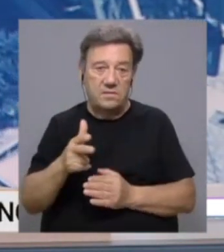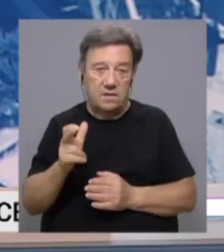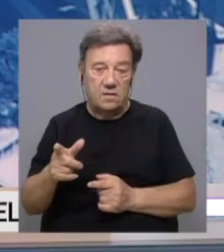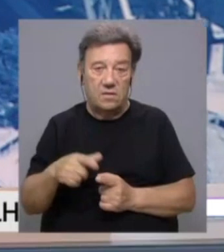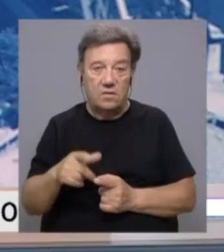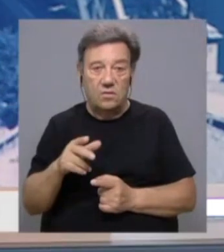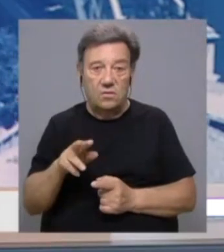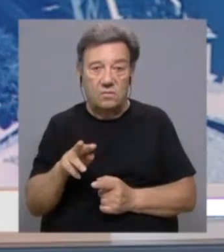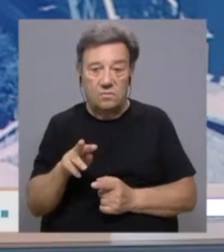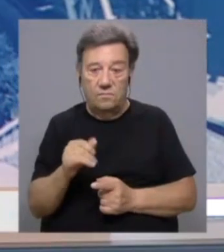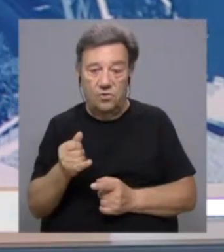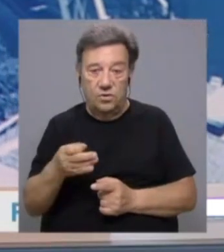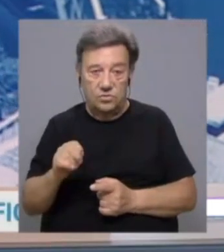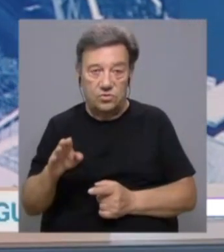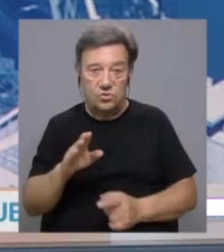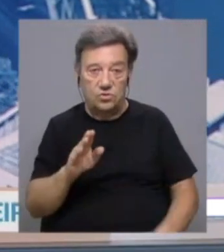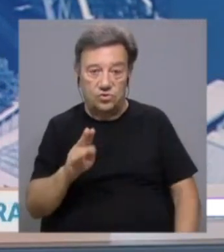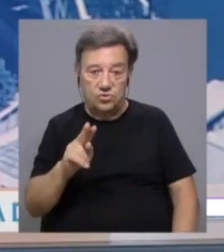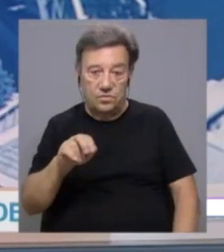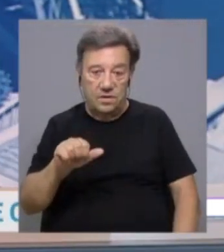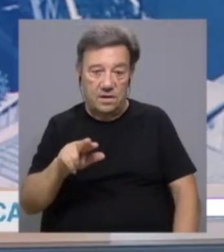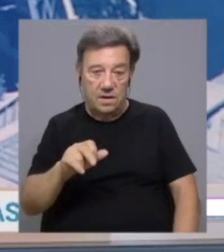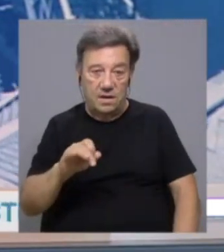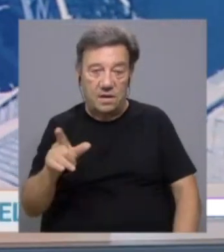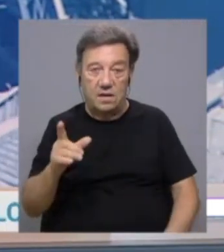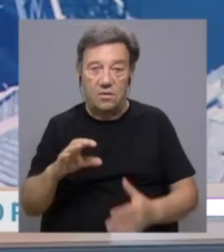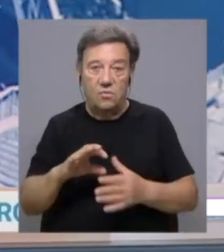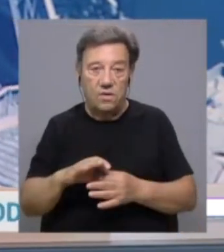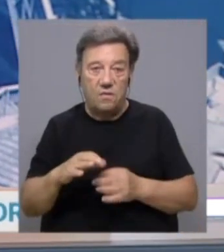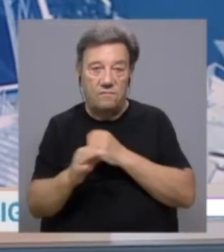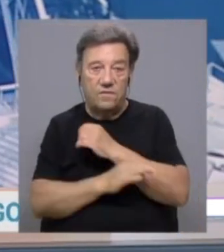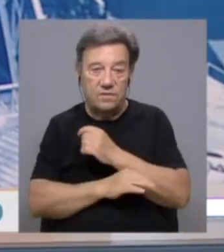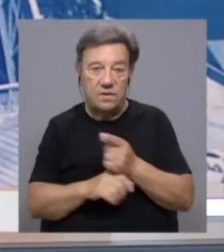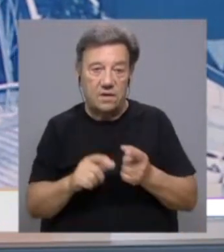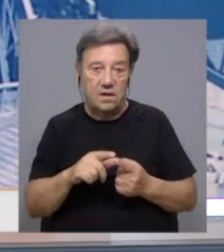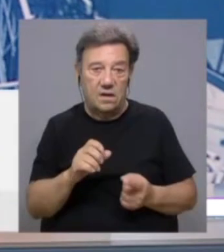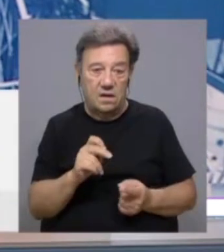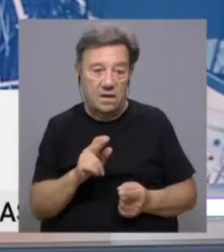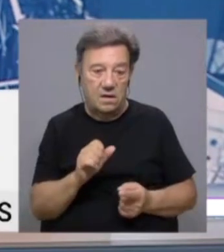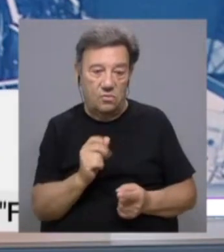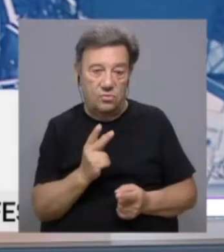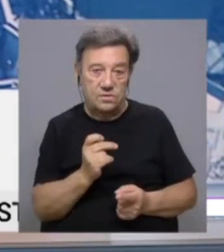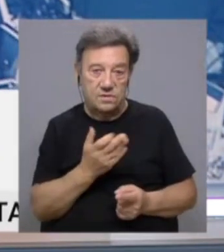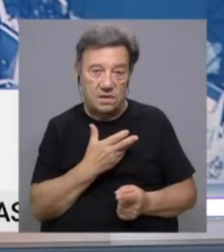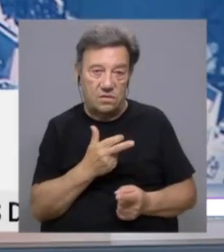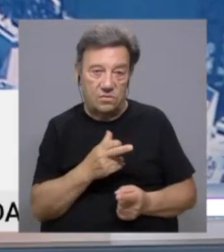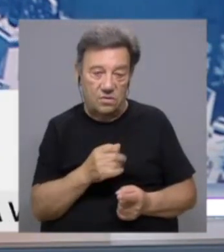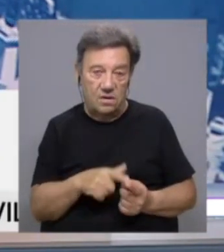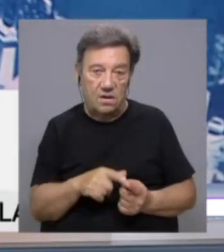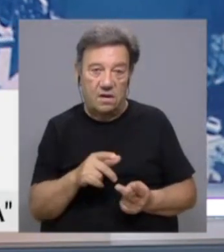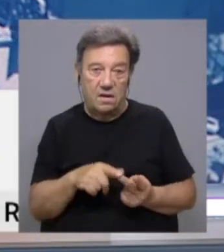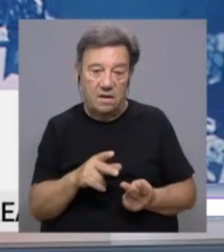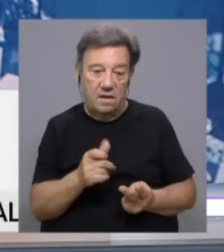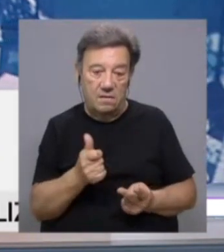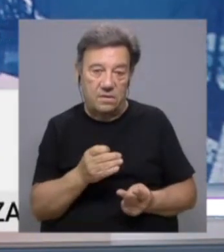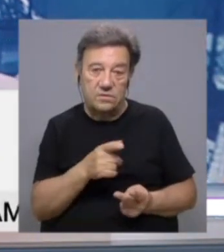moinhos dos Junqueiras ficam na União das Freguesias de Aguçadoura e Navais, na Póvoa de Varzim.